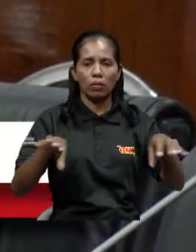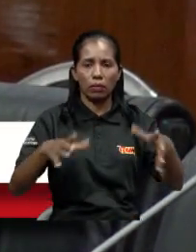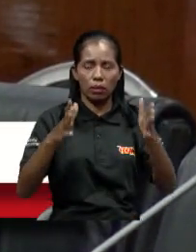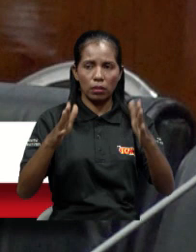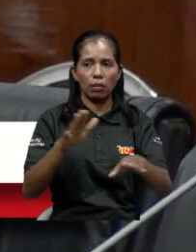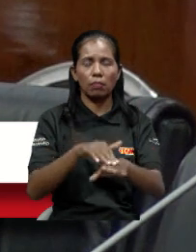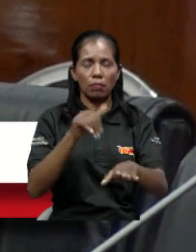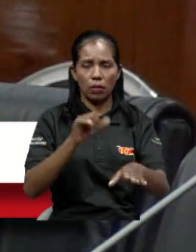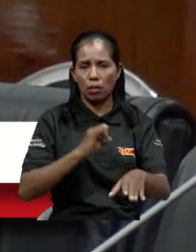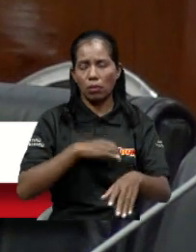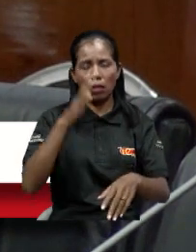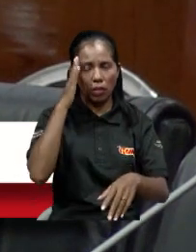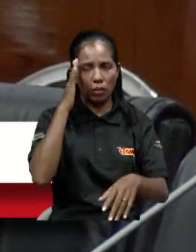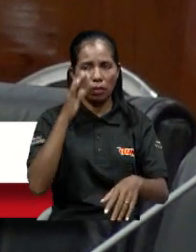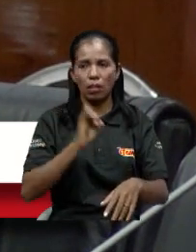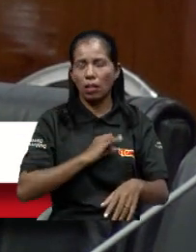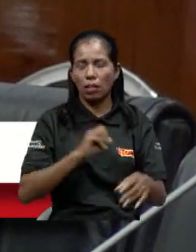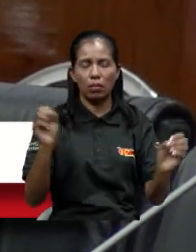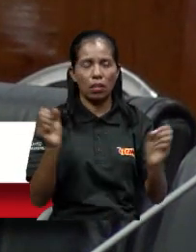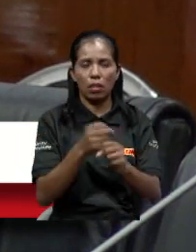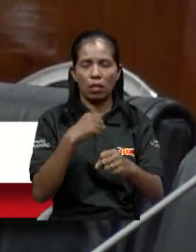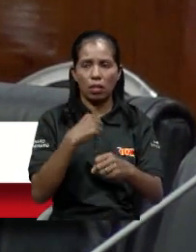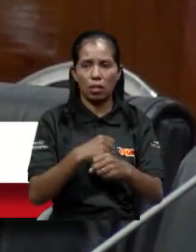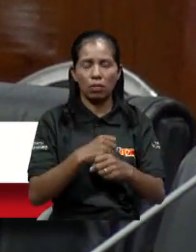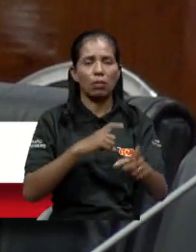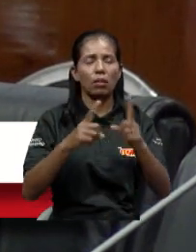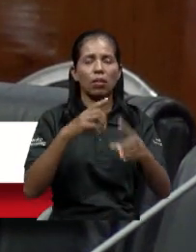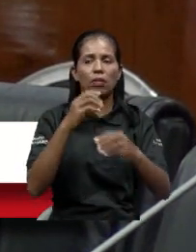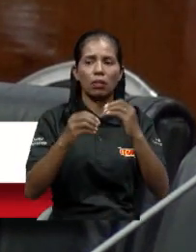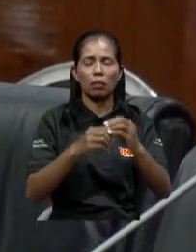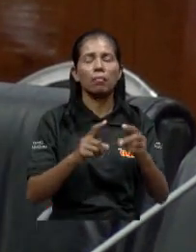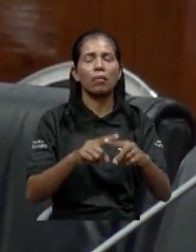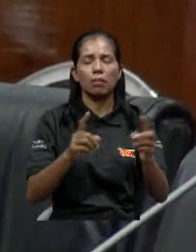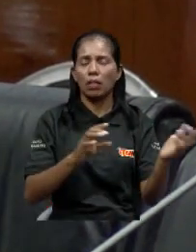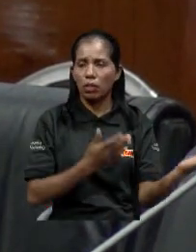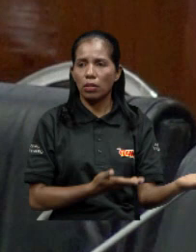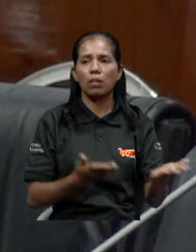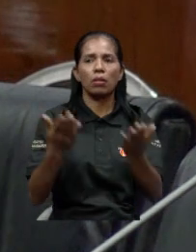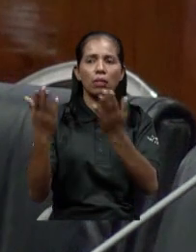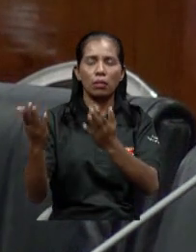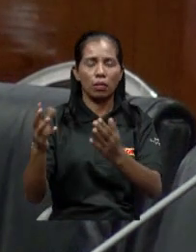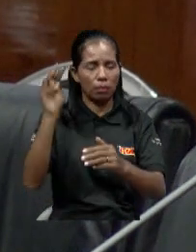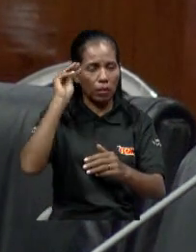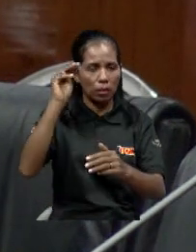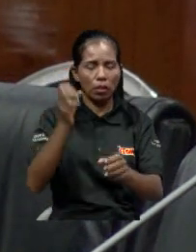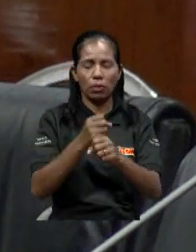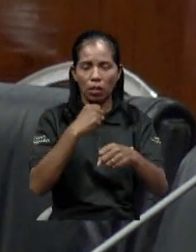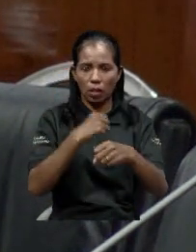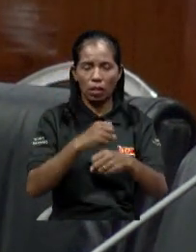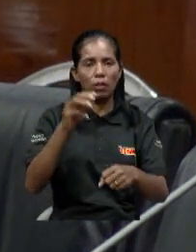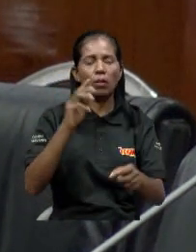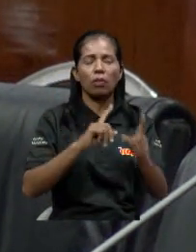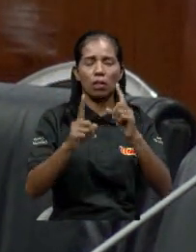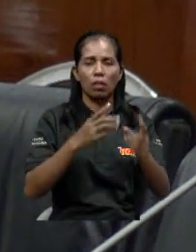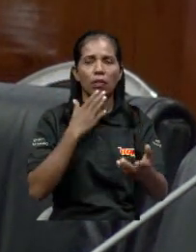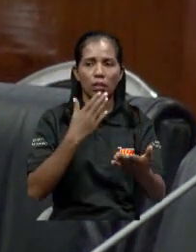recrutamento há nem ao lahalo explicação, me beha o senhor Haruka ba senhor ministro para tal explicação dia que lhe o que há o